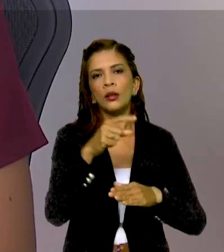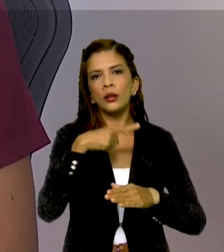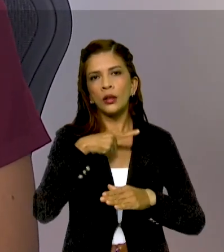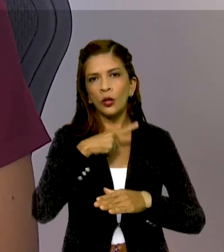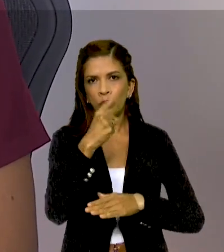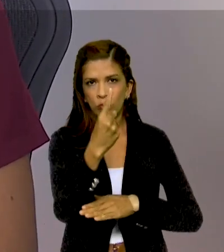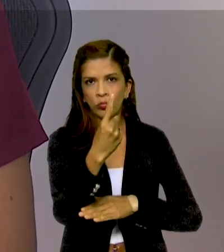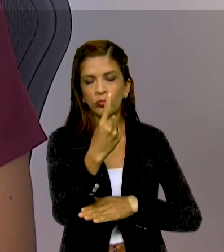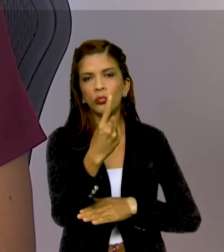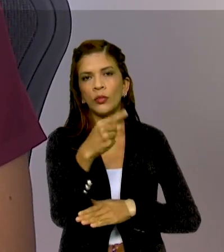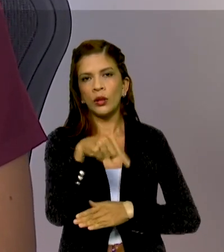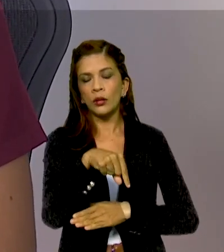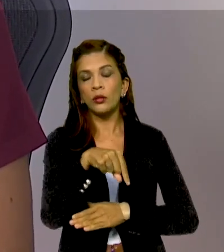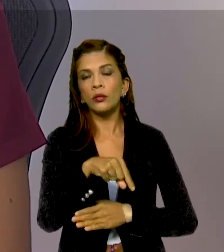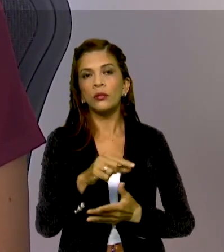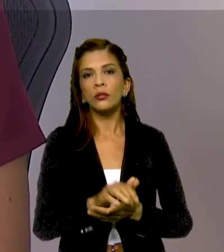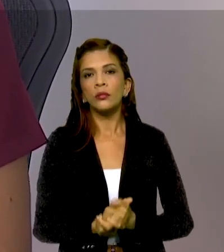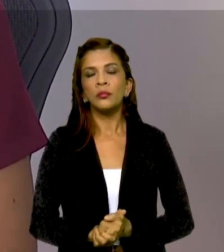Maranhão,